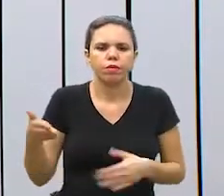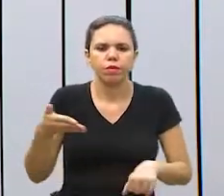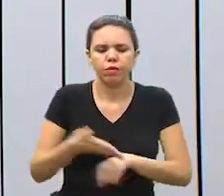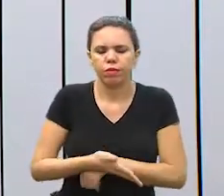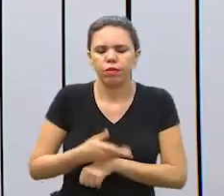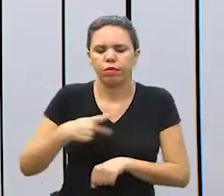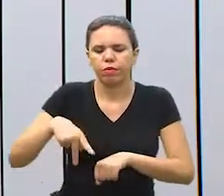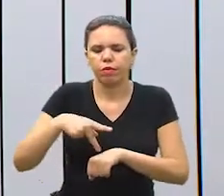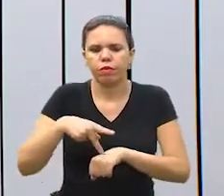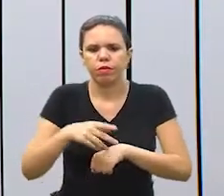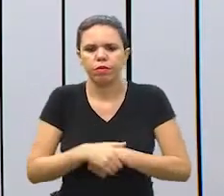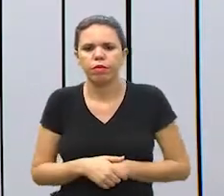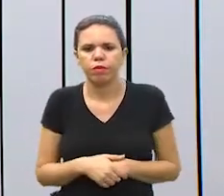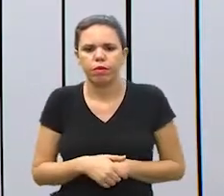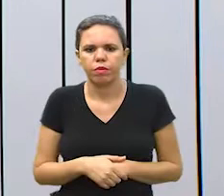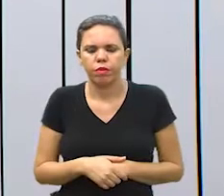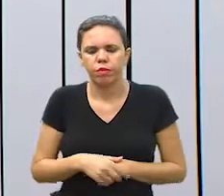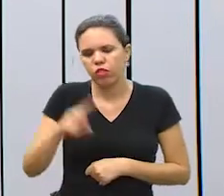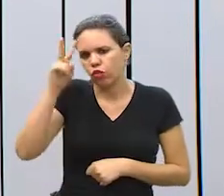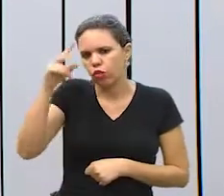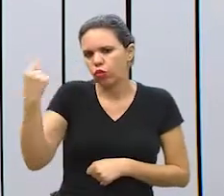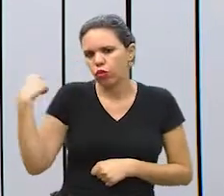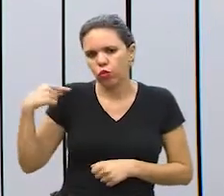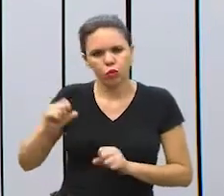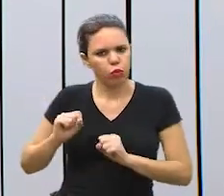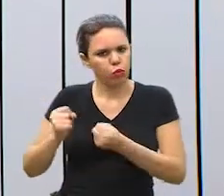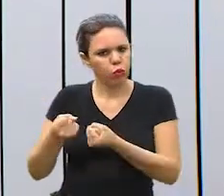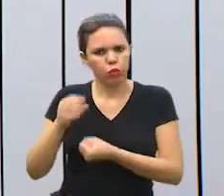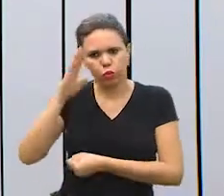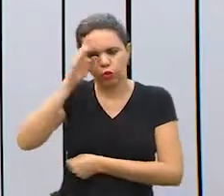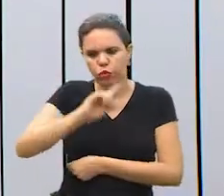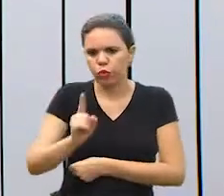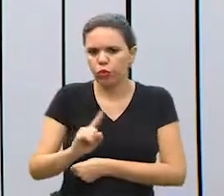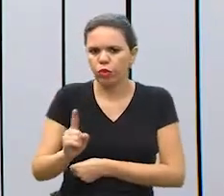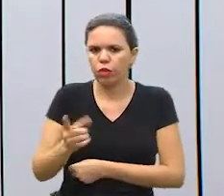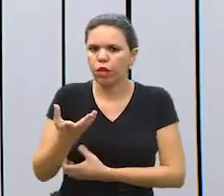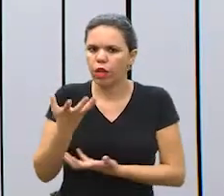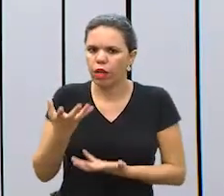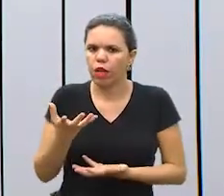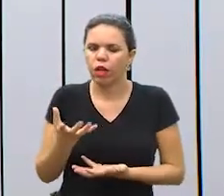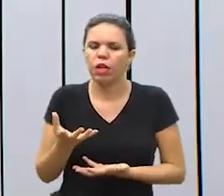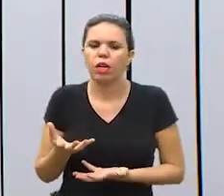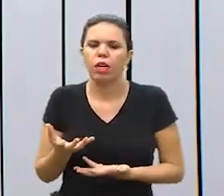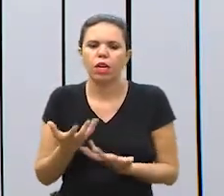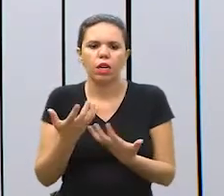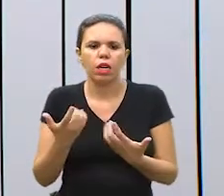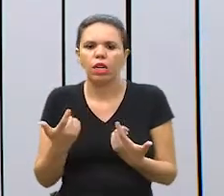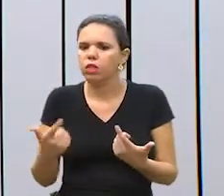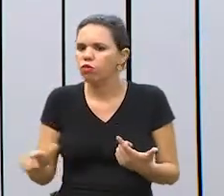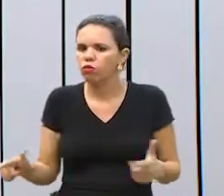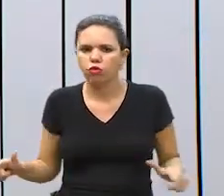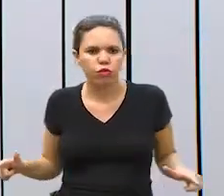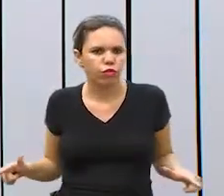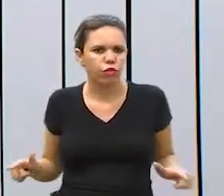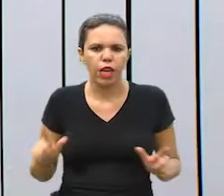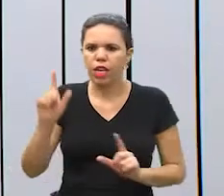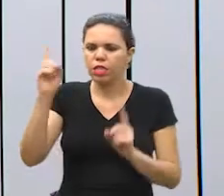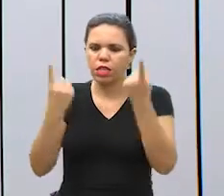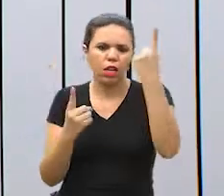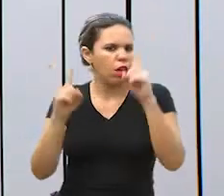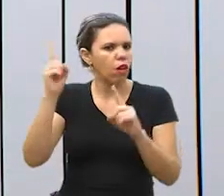entrou no país. Eu me lembro que não estou defendendo o Bolsonaro, mas ele quis que não tivesse o